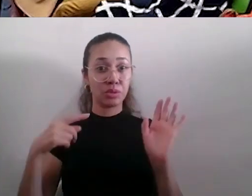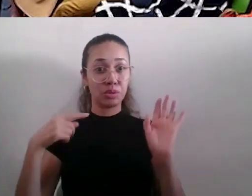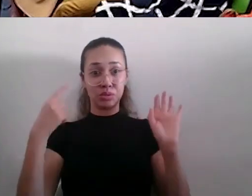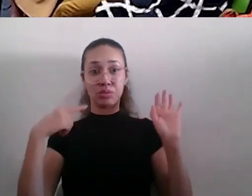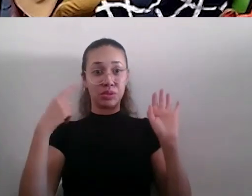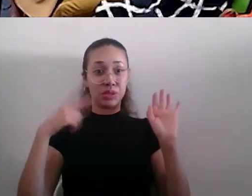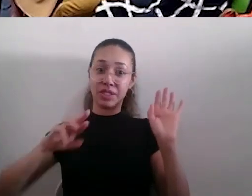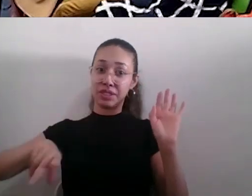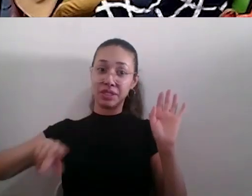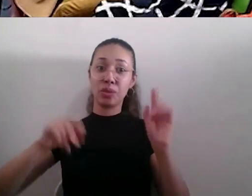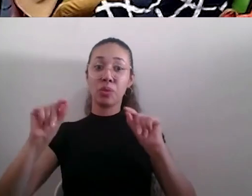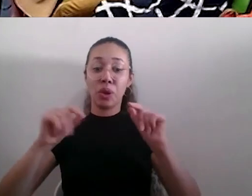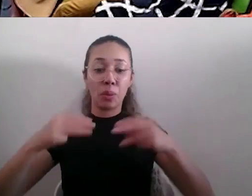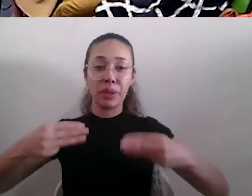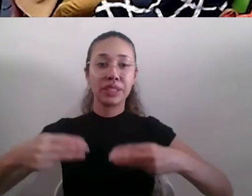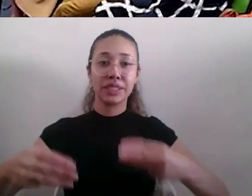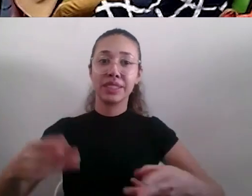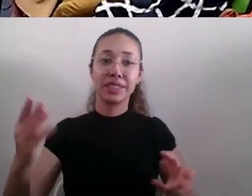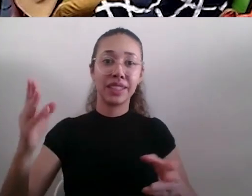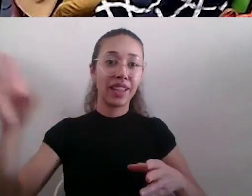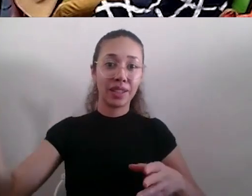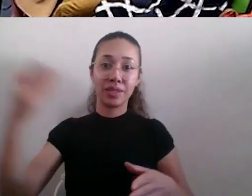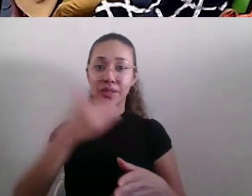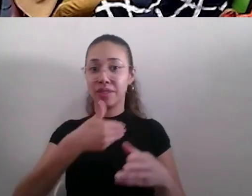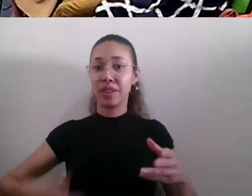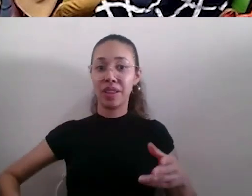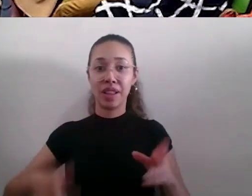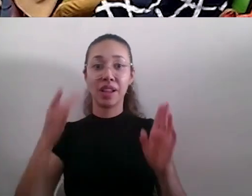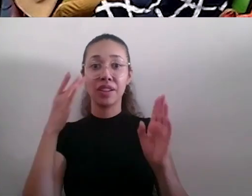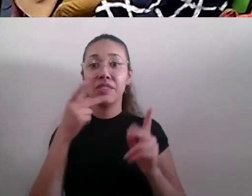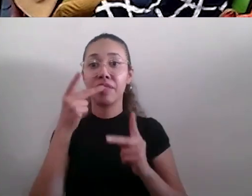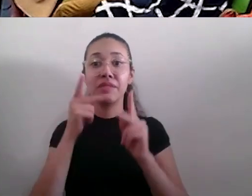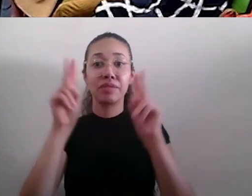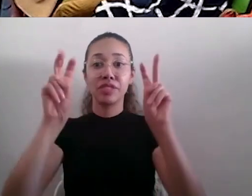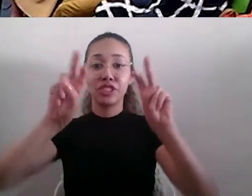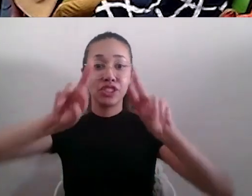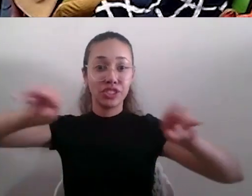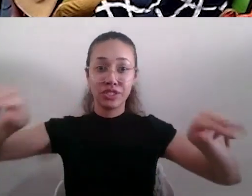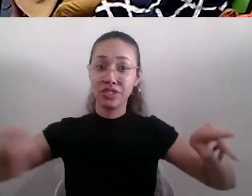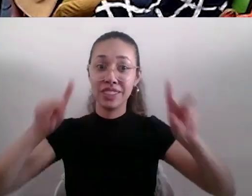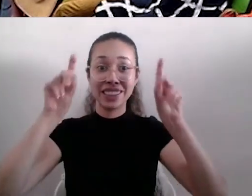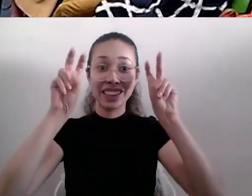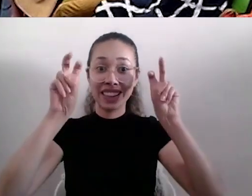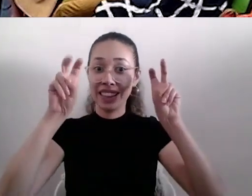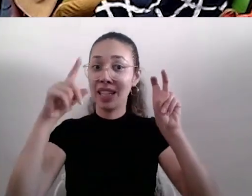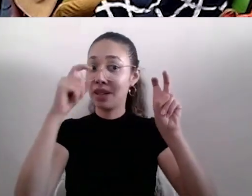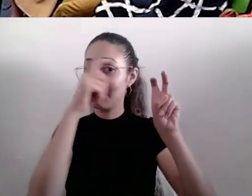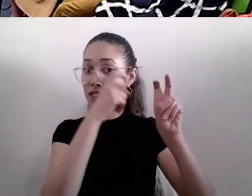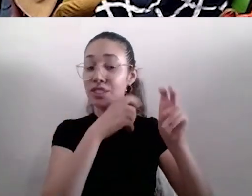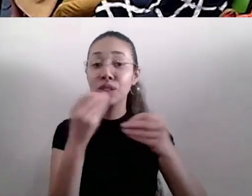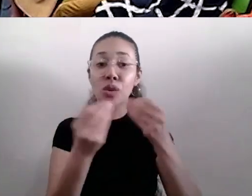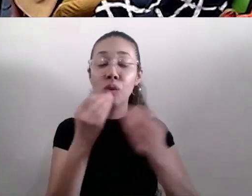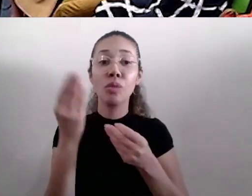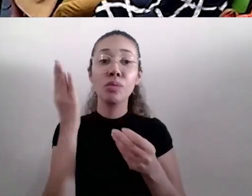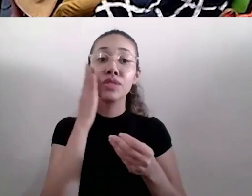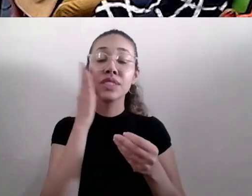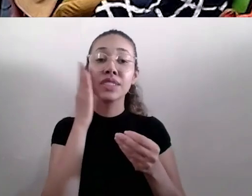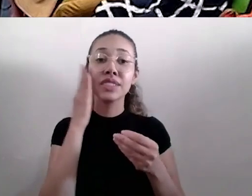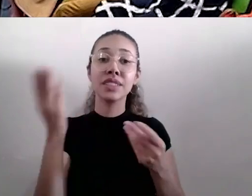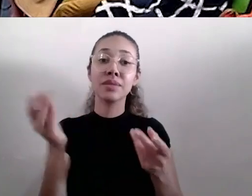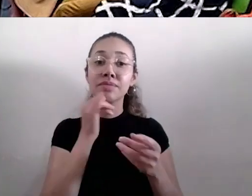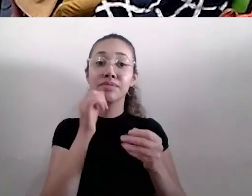O Ministério Público, que tem um procurador que fala, é difícil demais. Então, como que a gente faz para